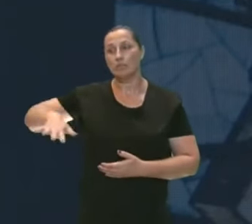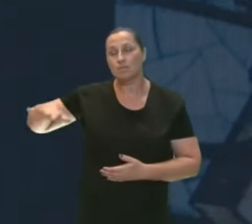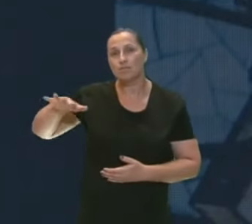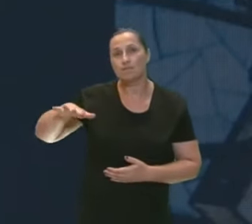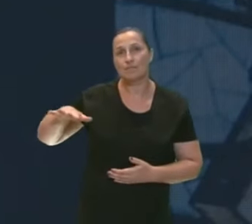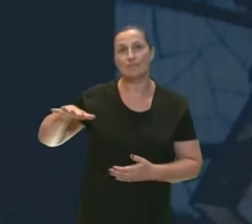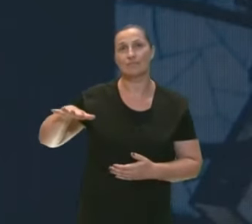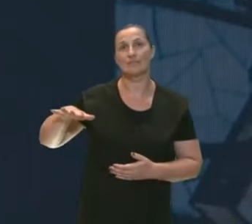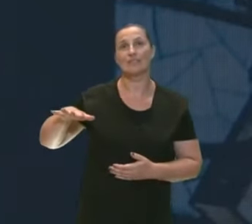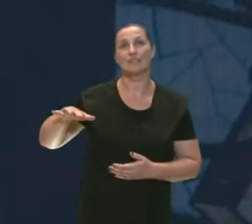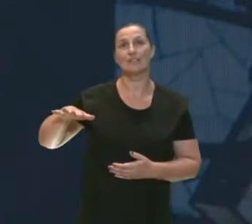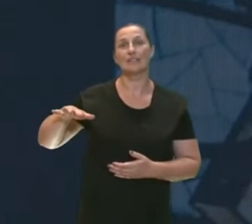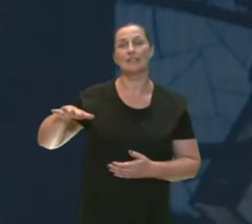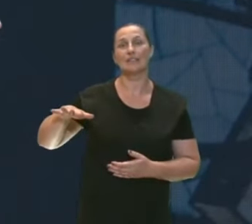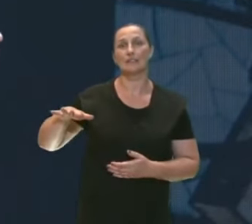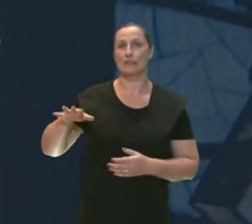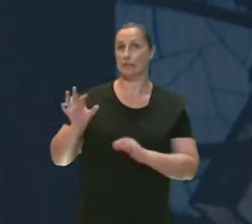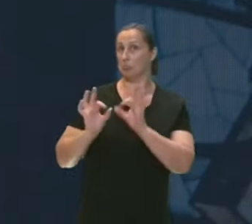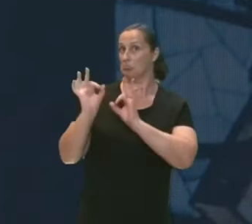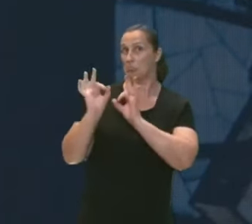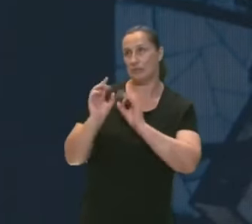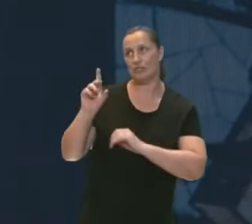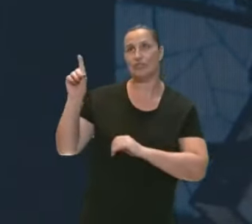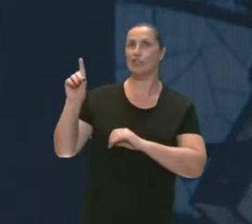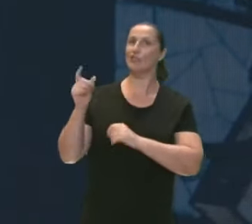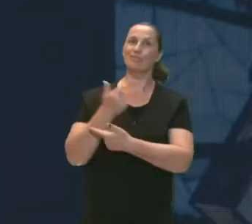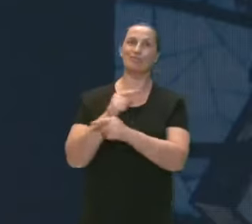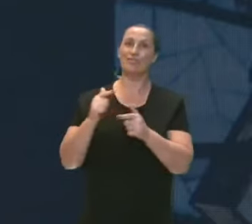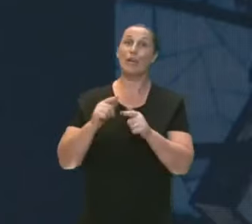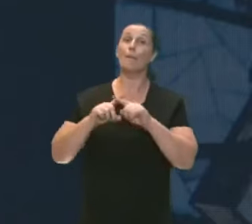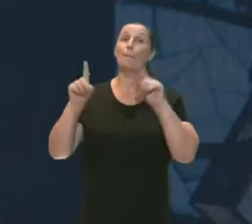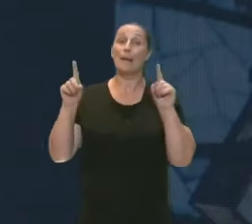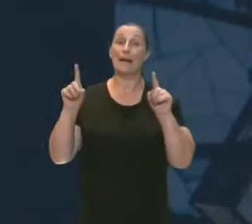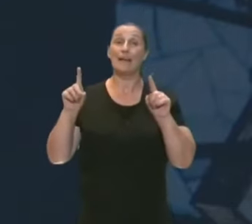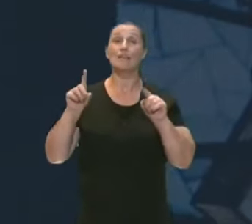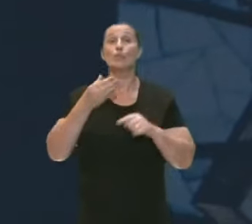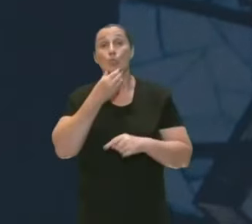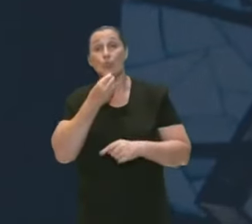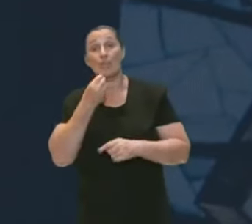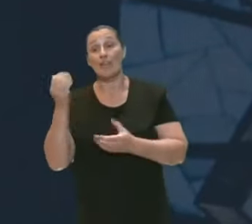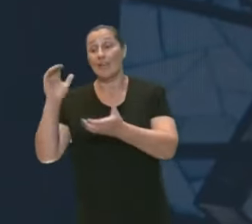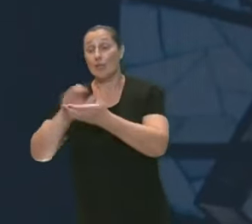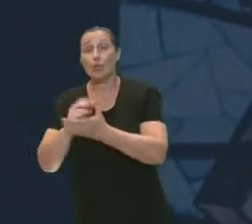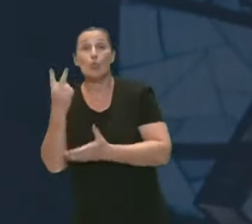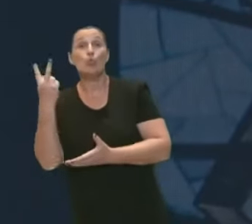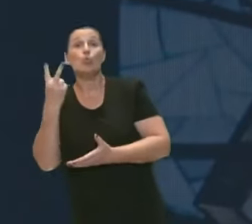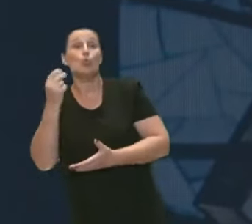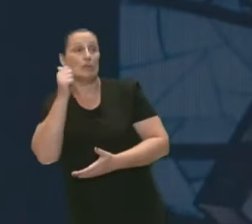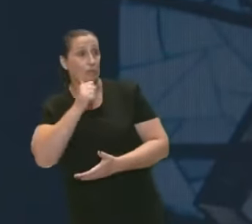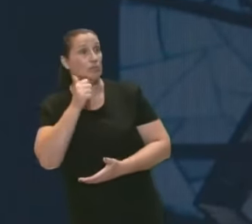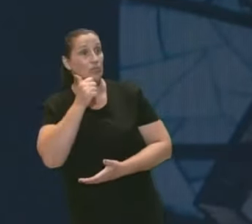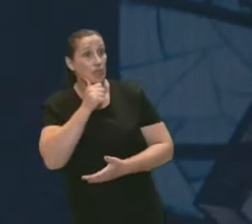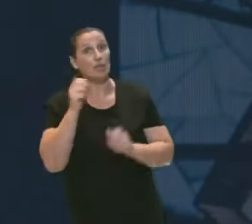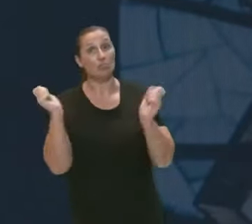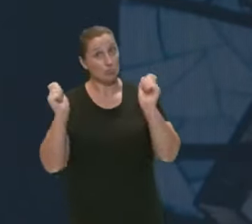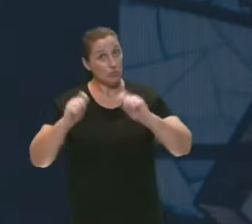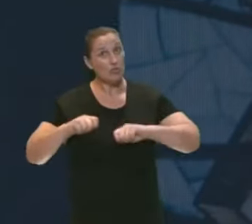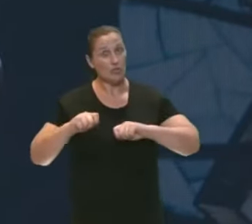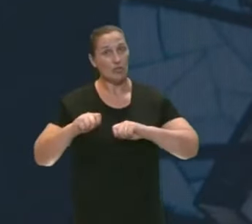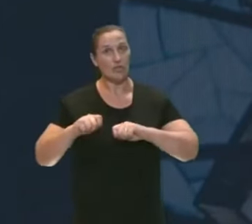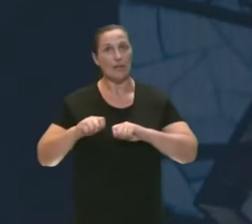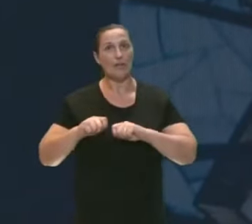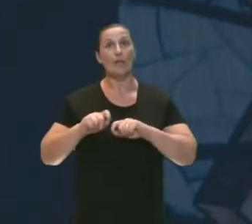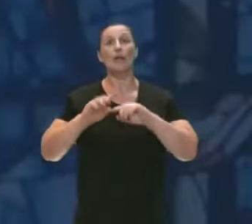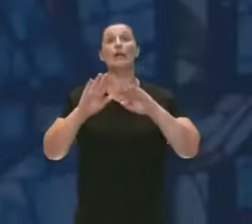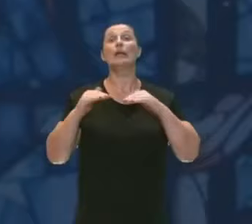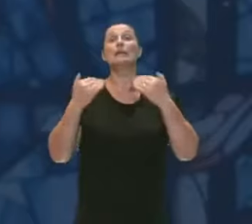não fosse o plano de Deus, né? Mas ele se casou ali com 2 mulheres. E ali naquele contexto então, José é